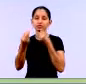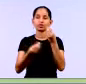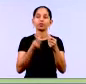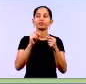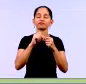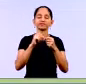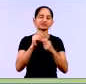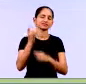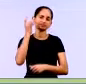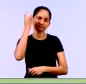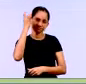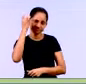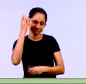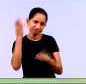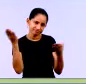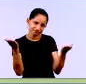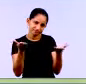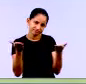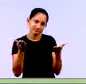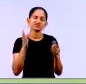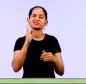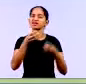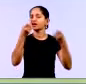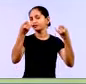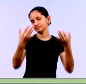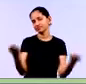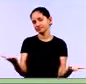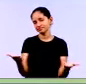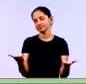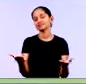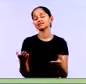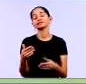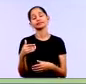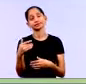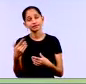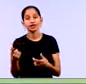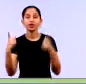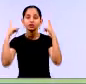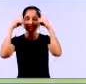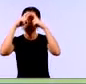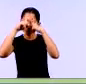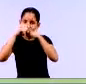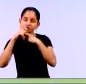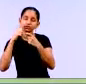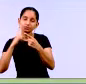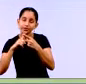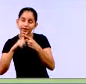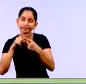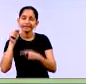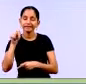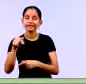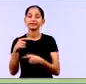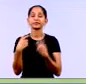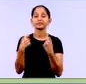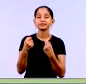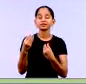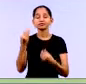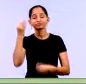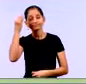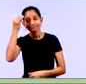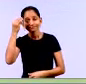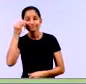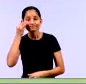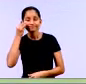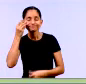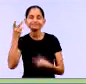Isso aqui também é moleza, que eu já até abordei também. Ele tem uma maior dificuldade, por quê? Porque eu tenho que estimar esses custos,